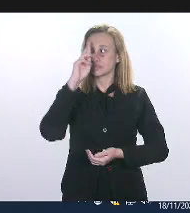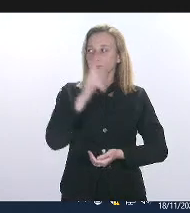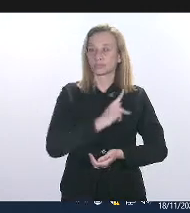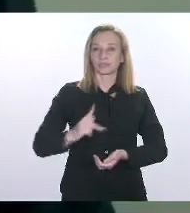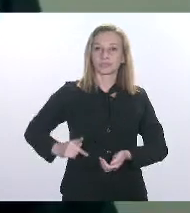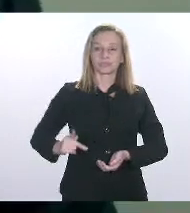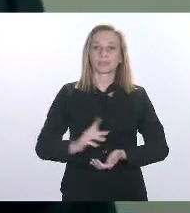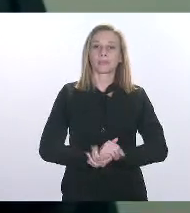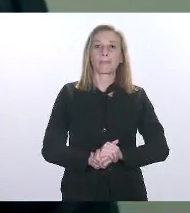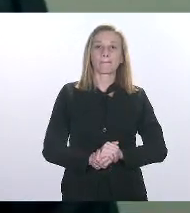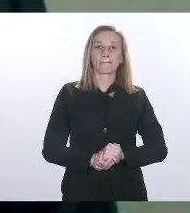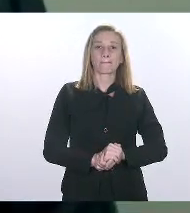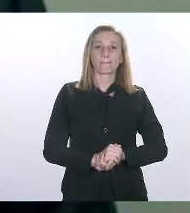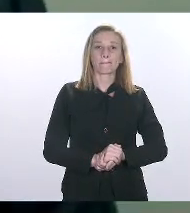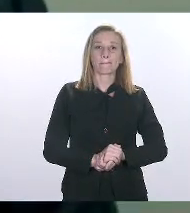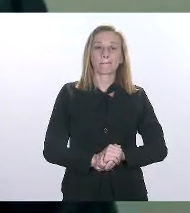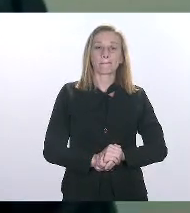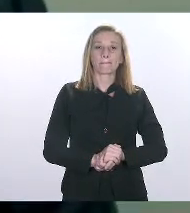presidente,